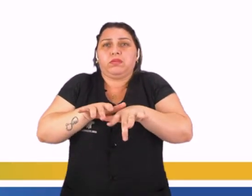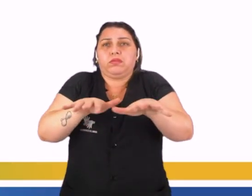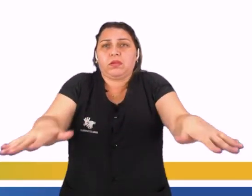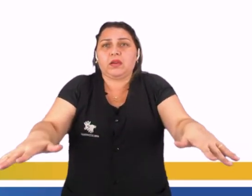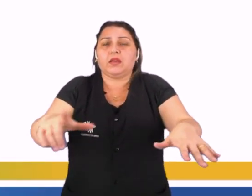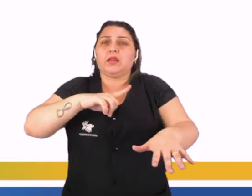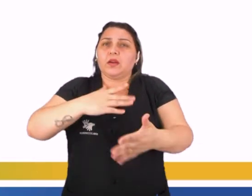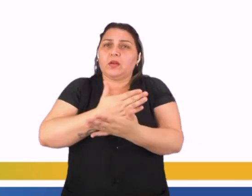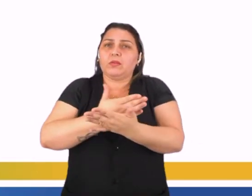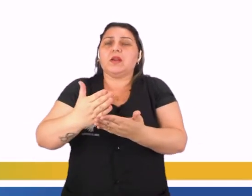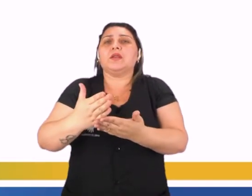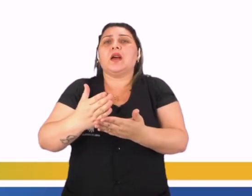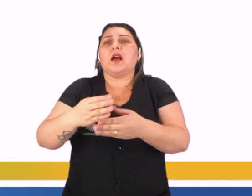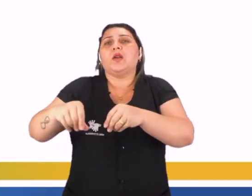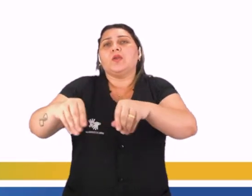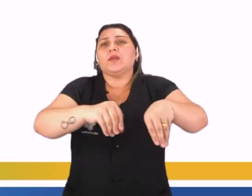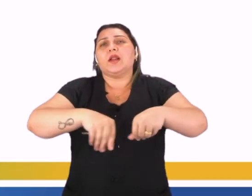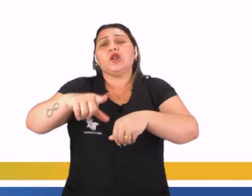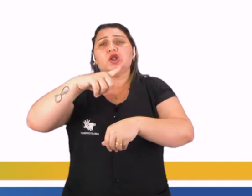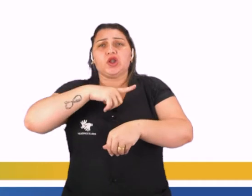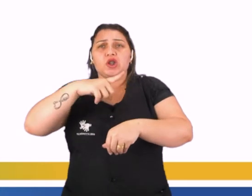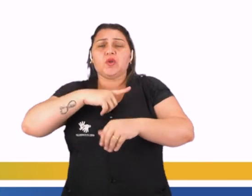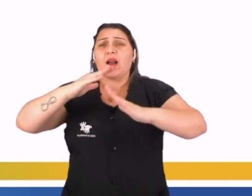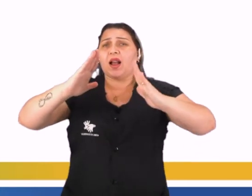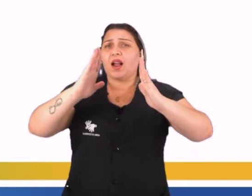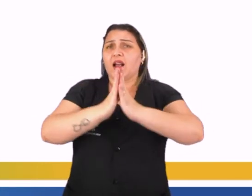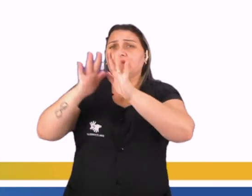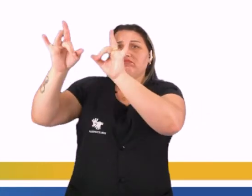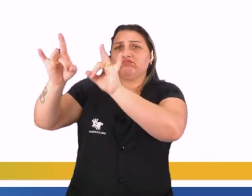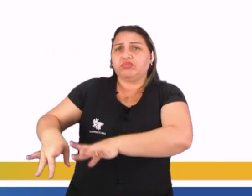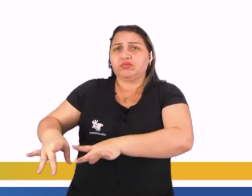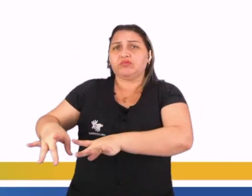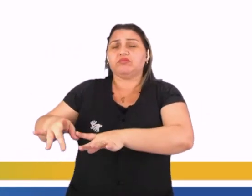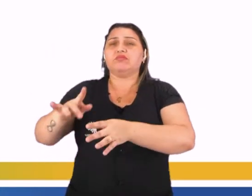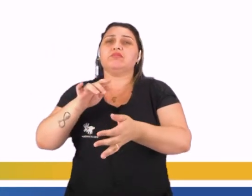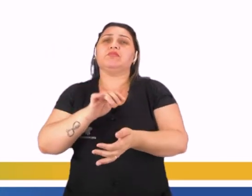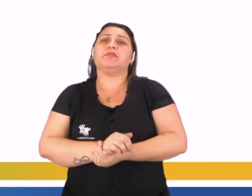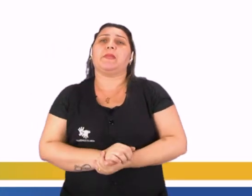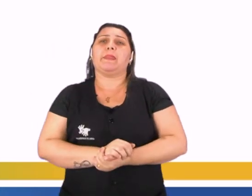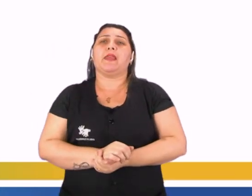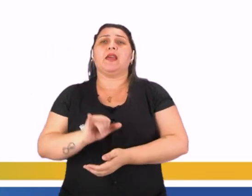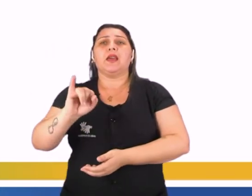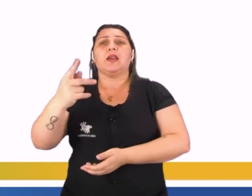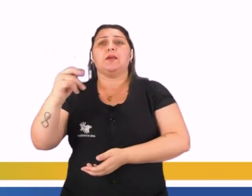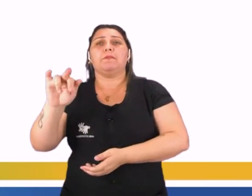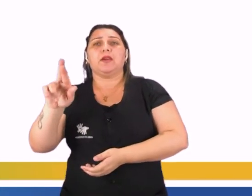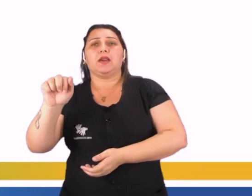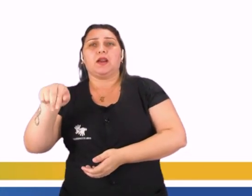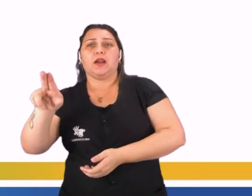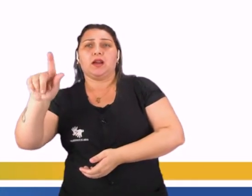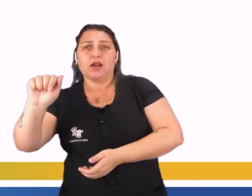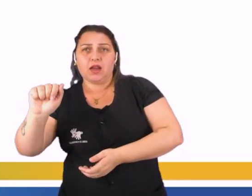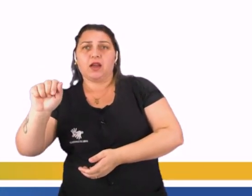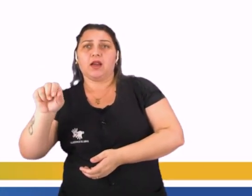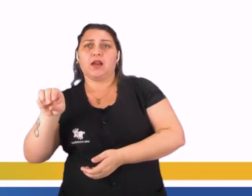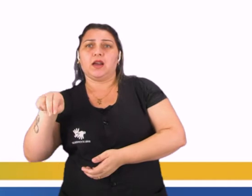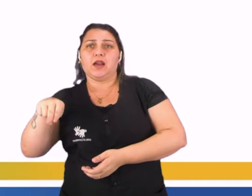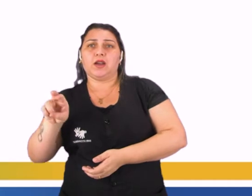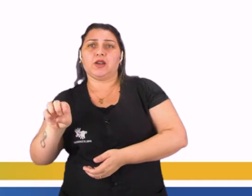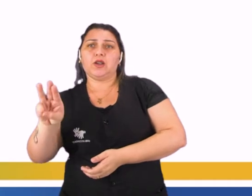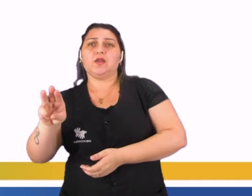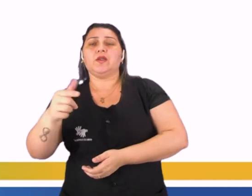primeiro parágrafo é chamado de lead, e nele são expostos os traços peculiares condizentes ao